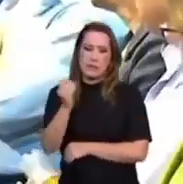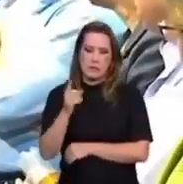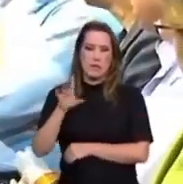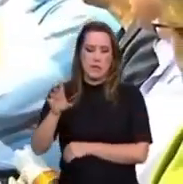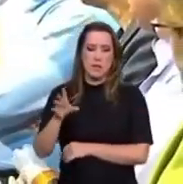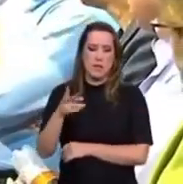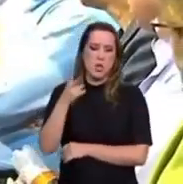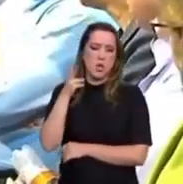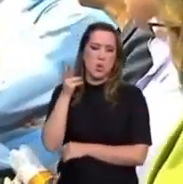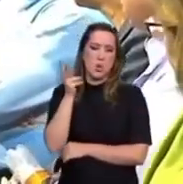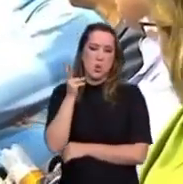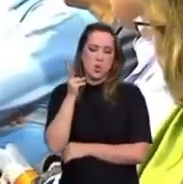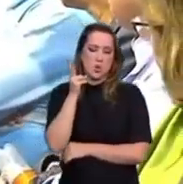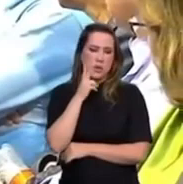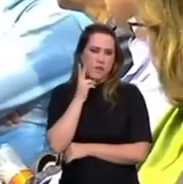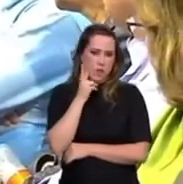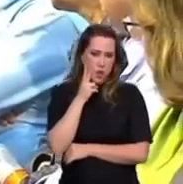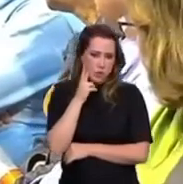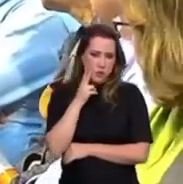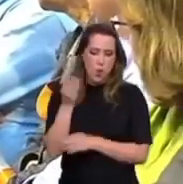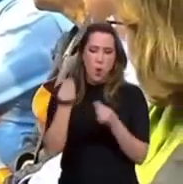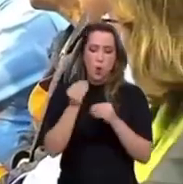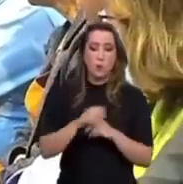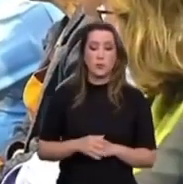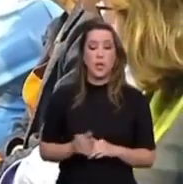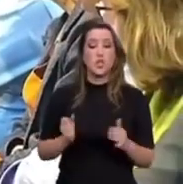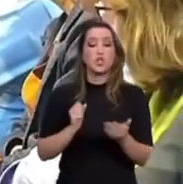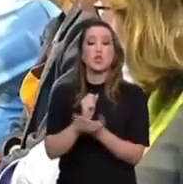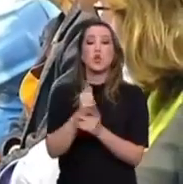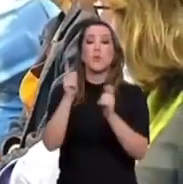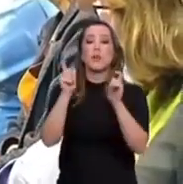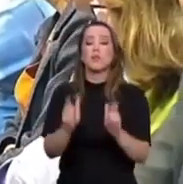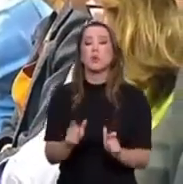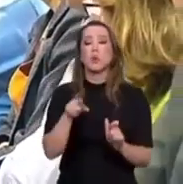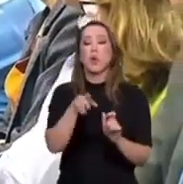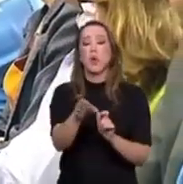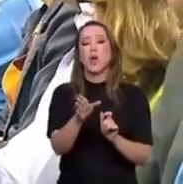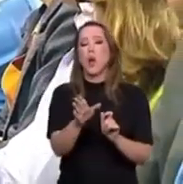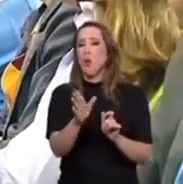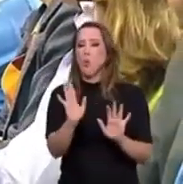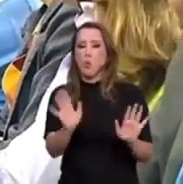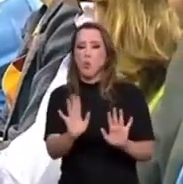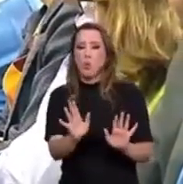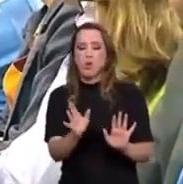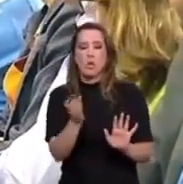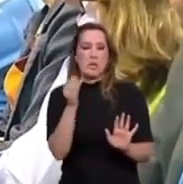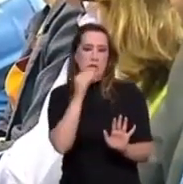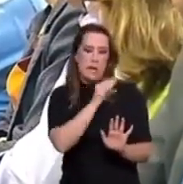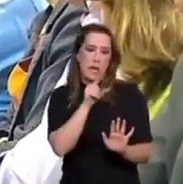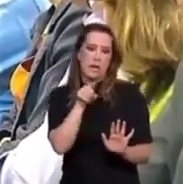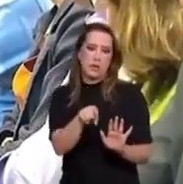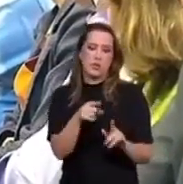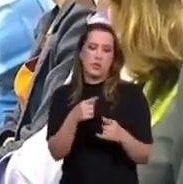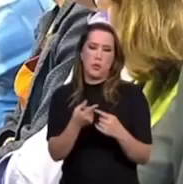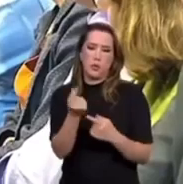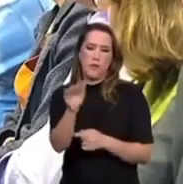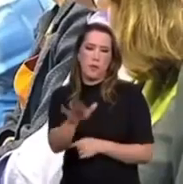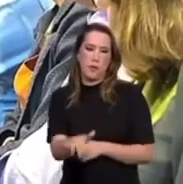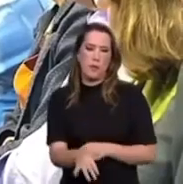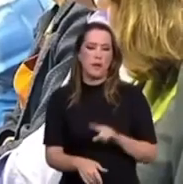cerveja no armazém, que não era gelada, porque era mais barata. A gelada era mais cara no